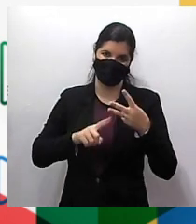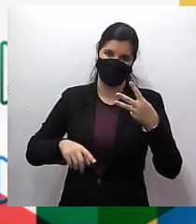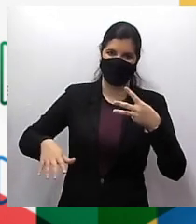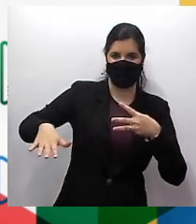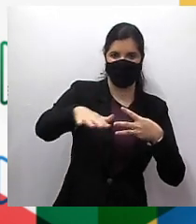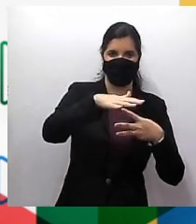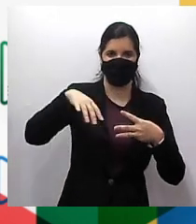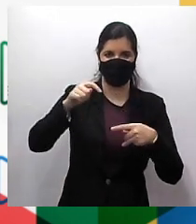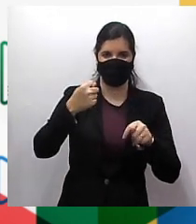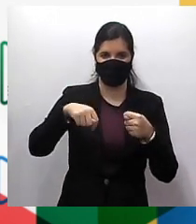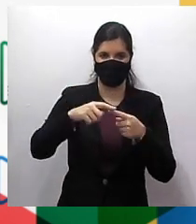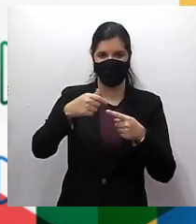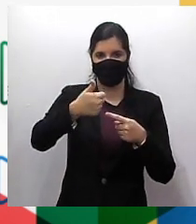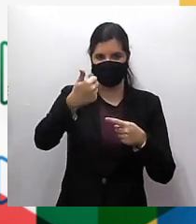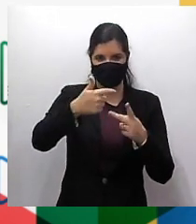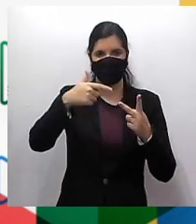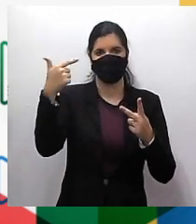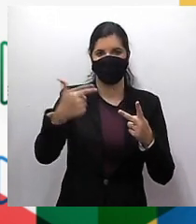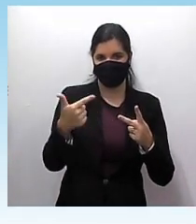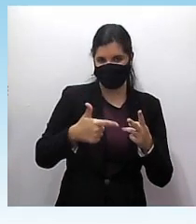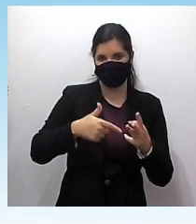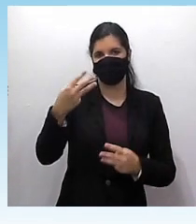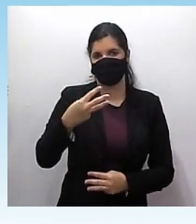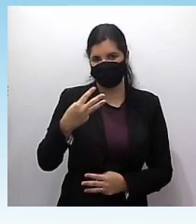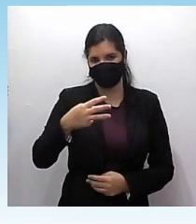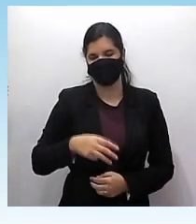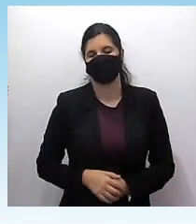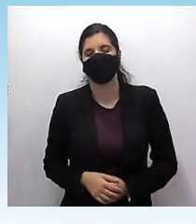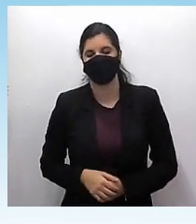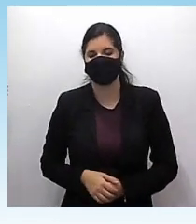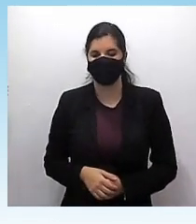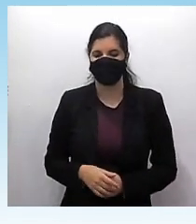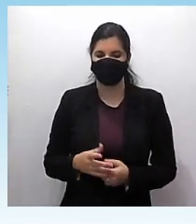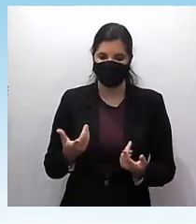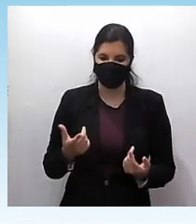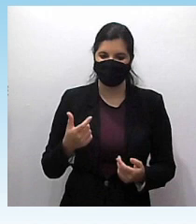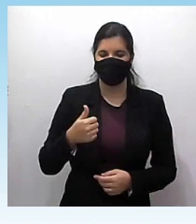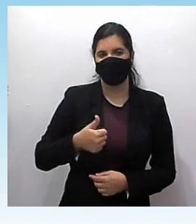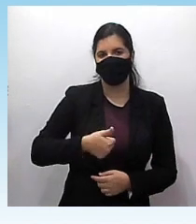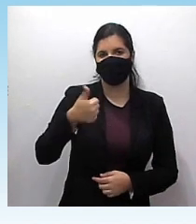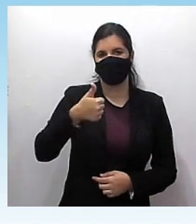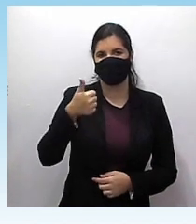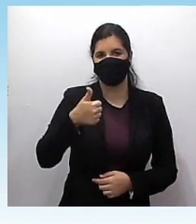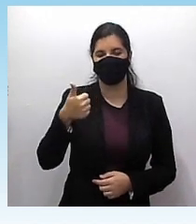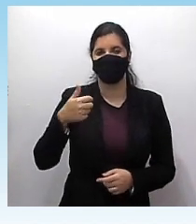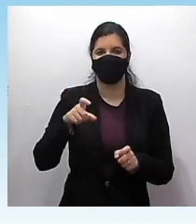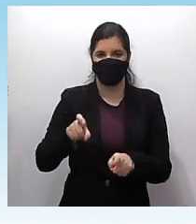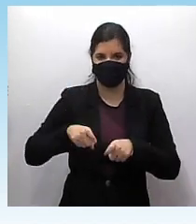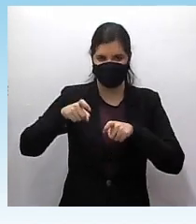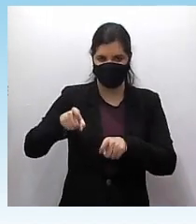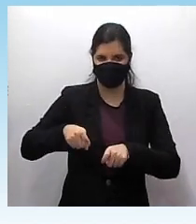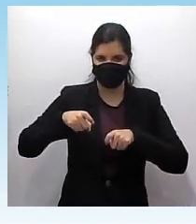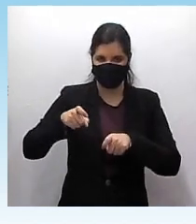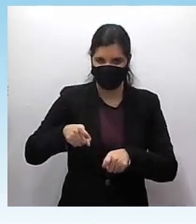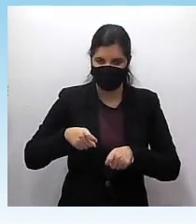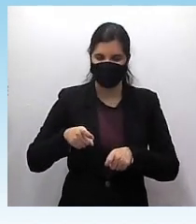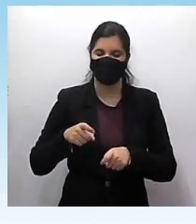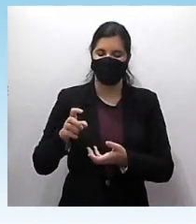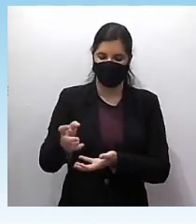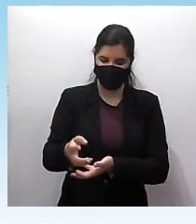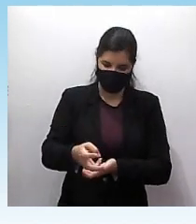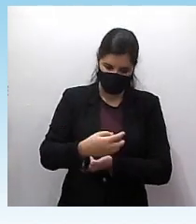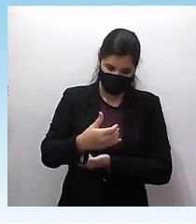economia: primário, secundário e terciário. Setor primário, né, que é a produção agrícola, né,